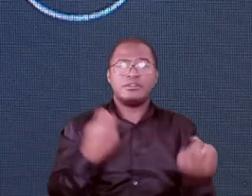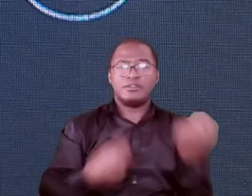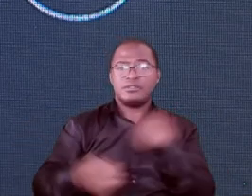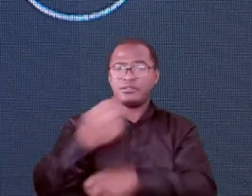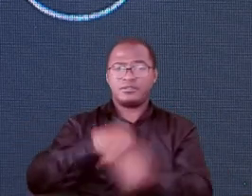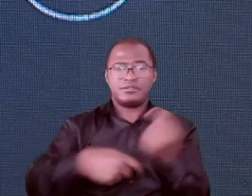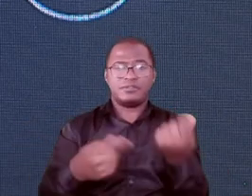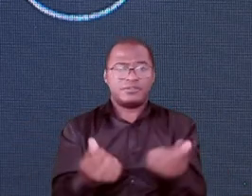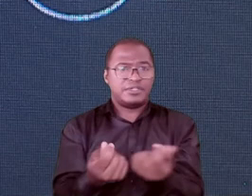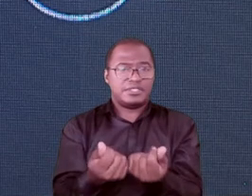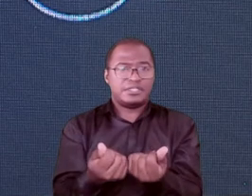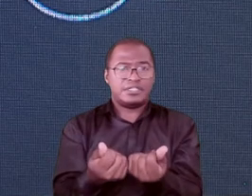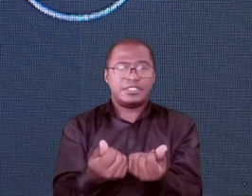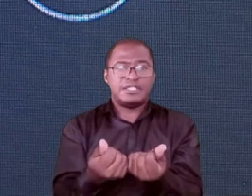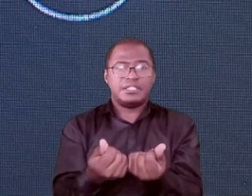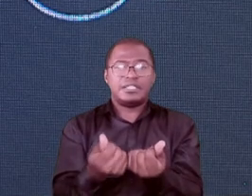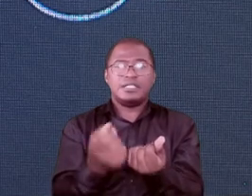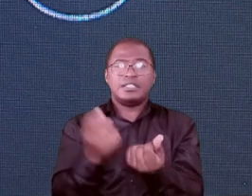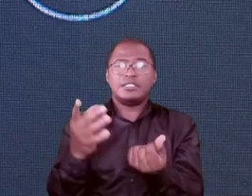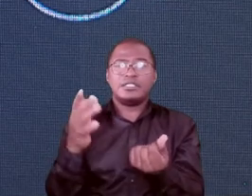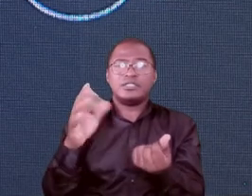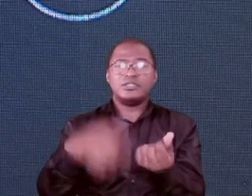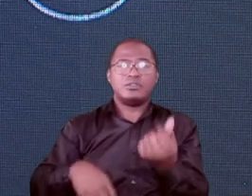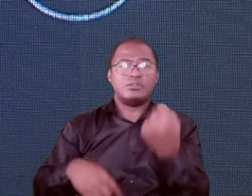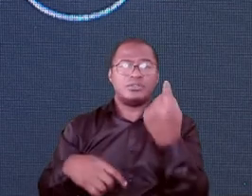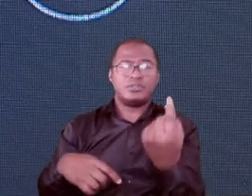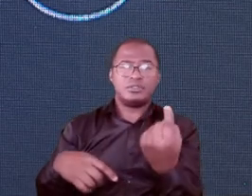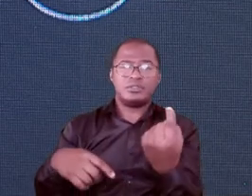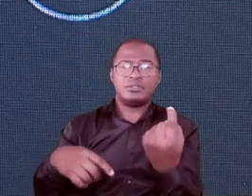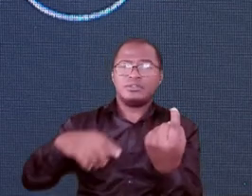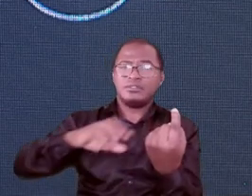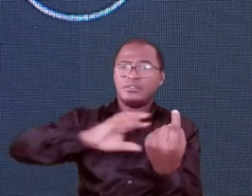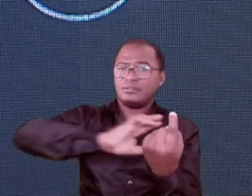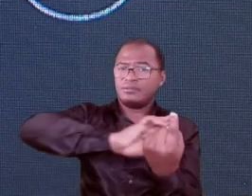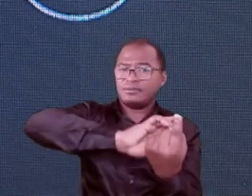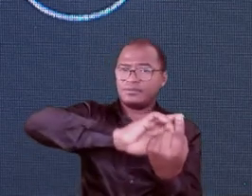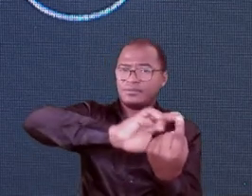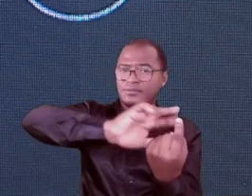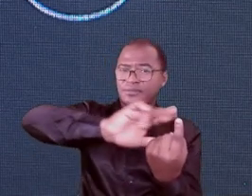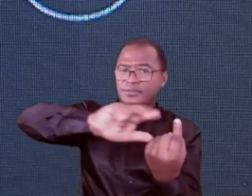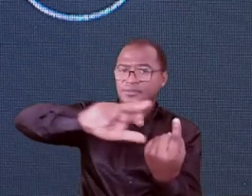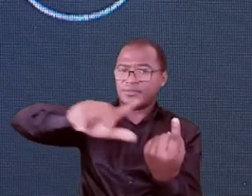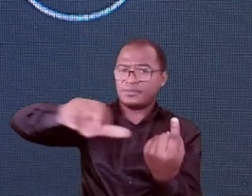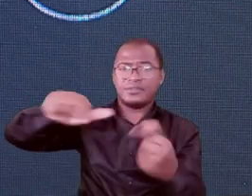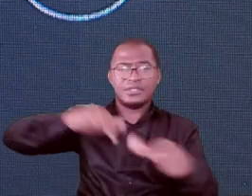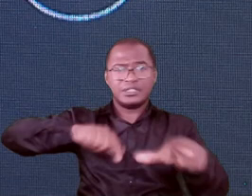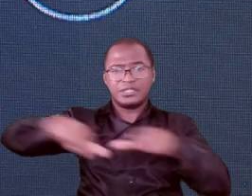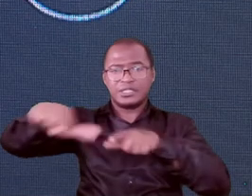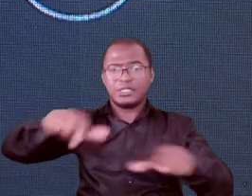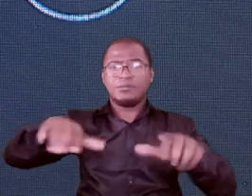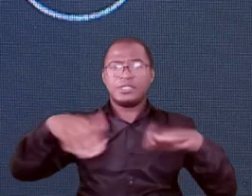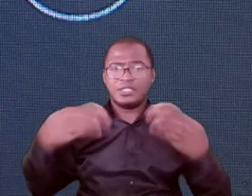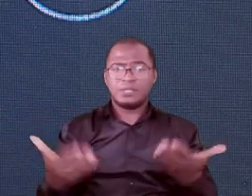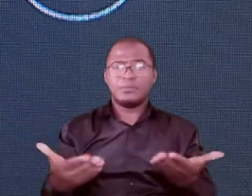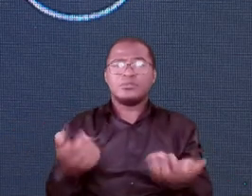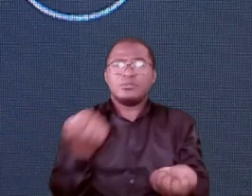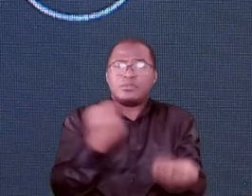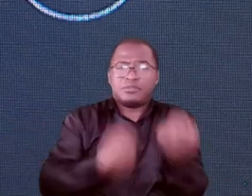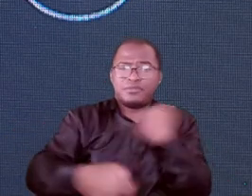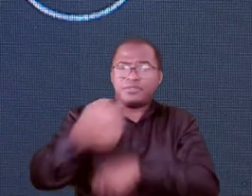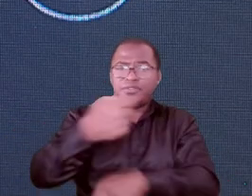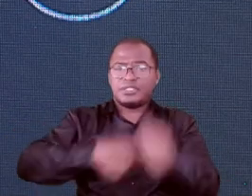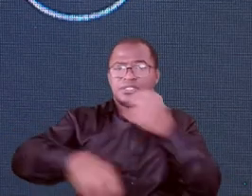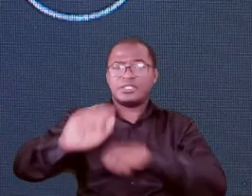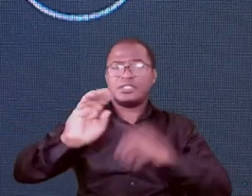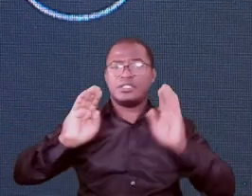da Bandeira não inventação financeira liquidação Global Então acho que a questão do foco